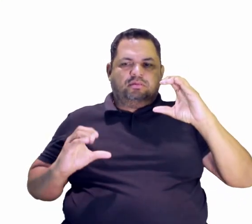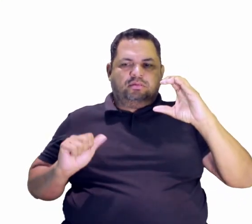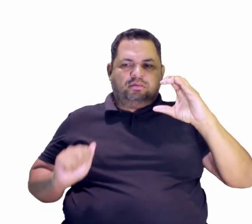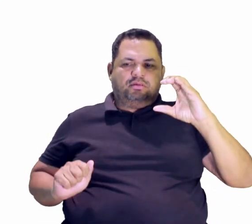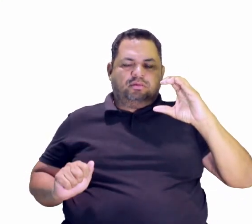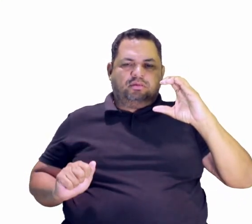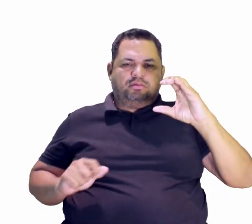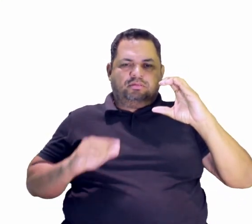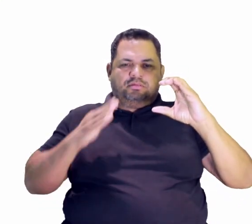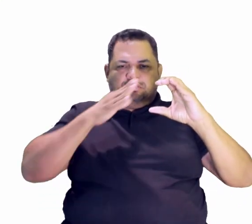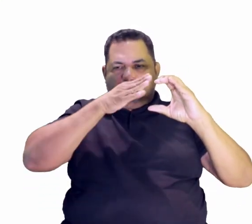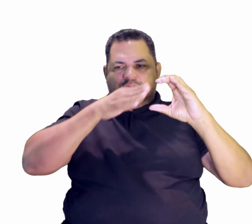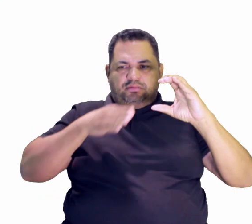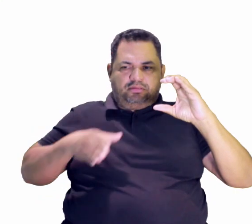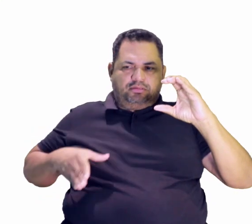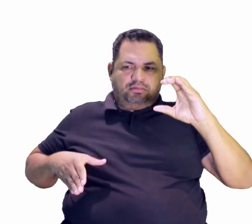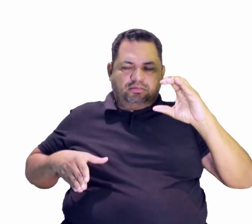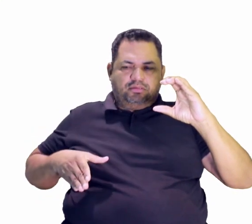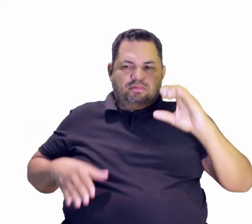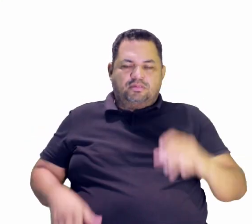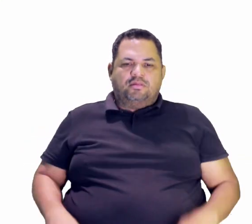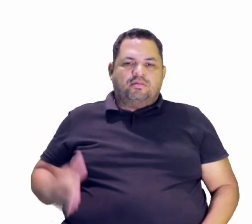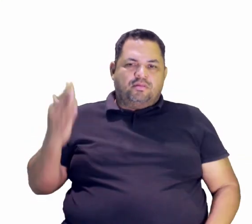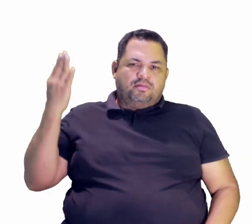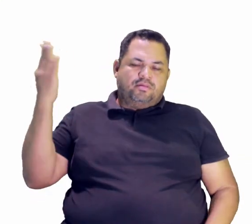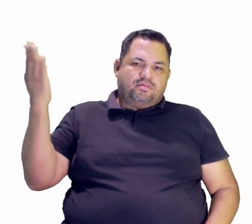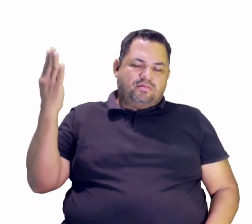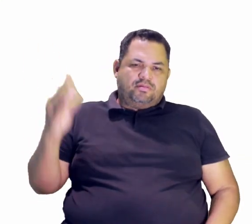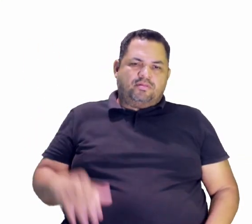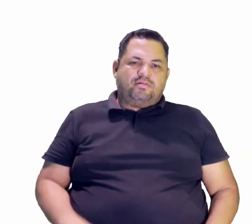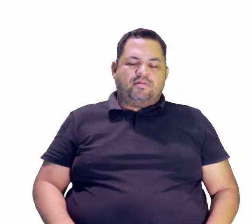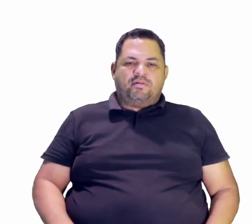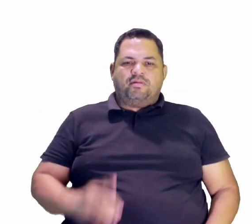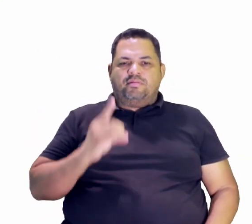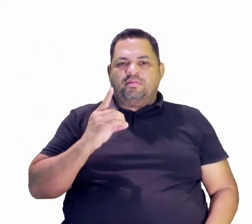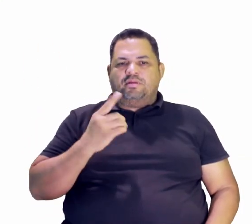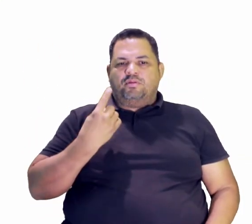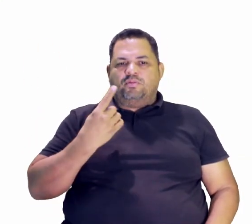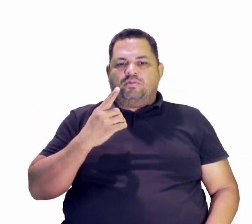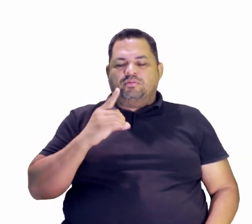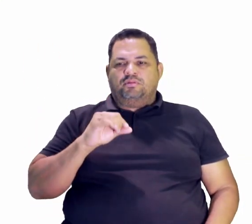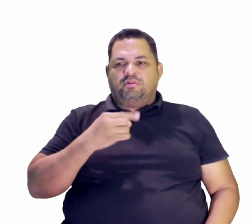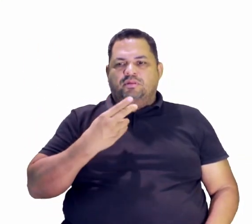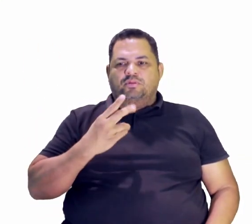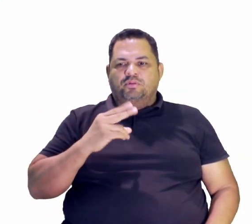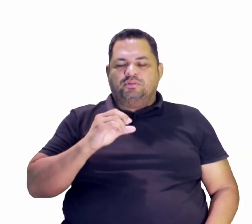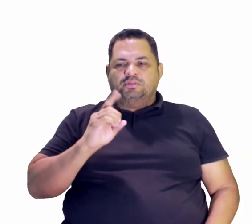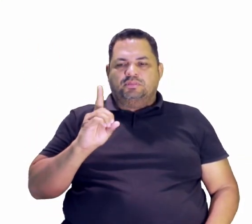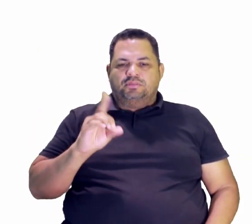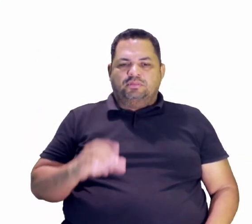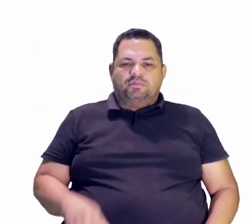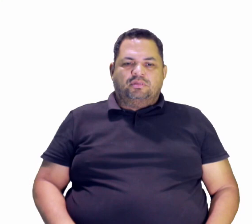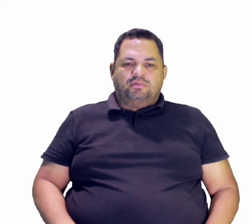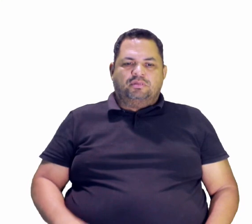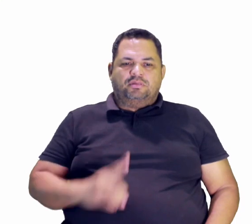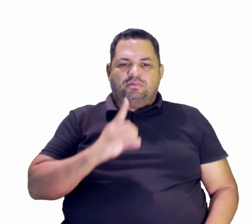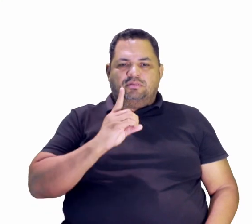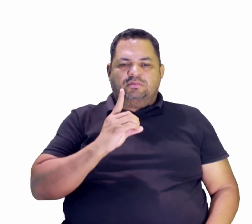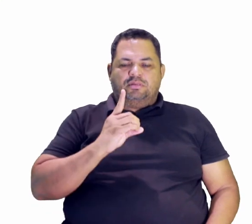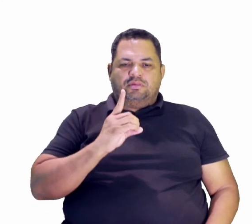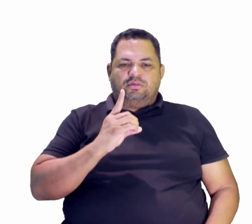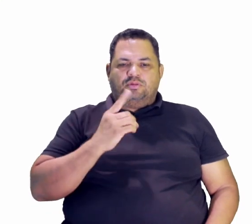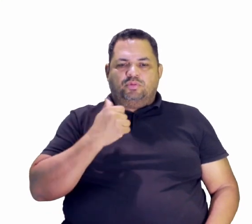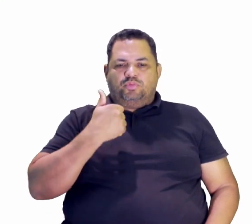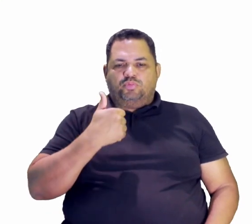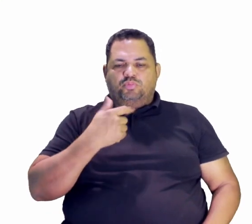fazer aqui o vetor DA, D1, D2 e D. Então, D é a soma de D1 mais